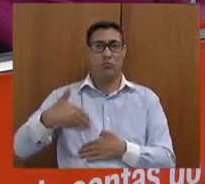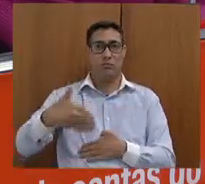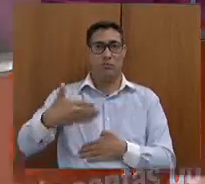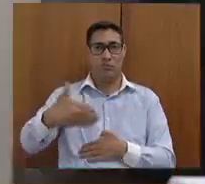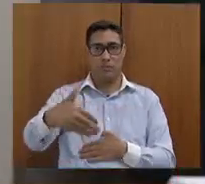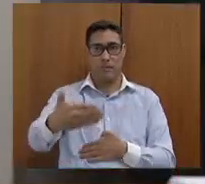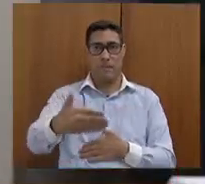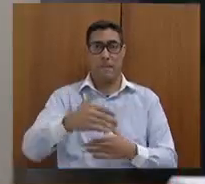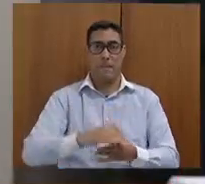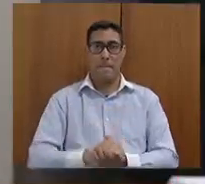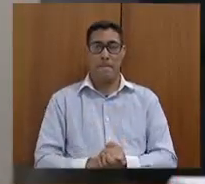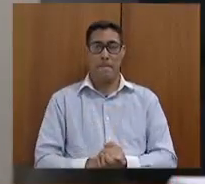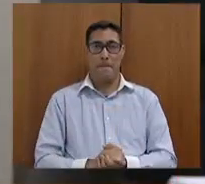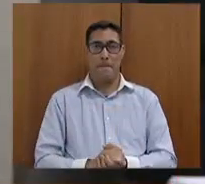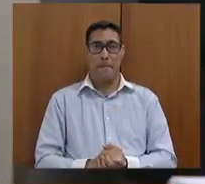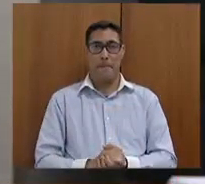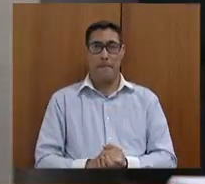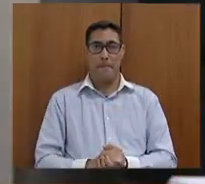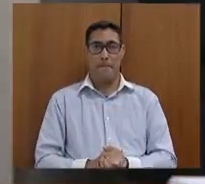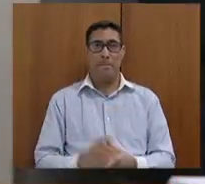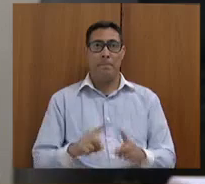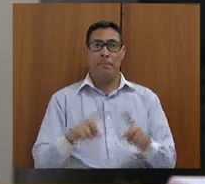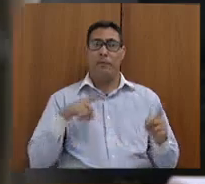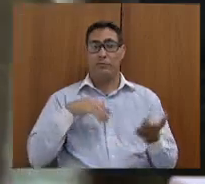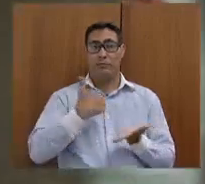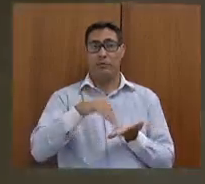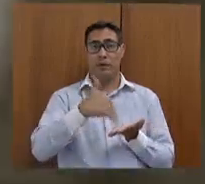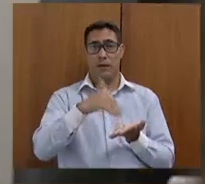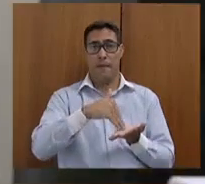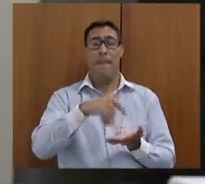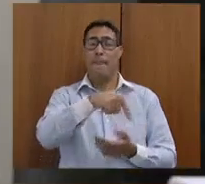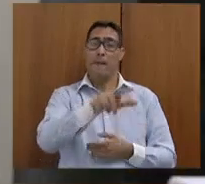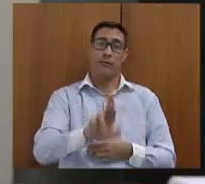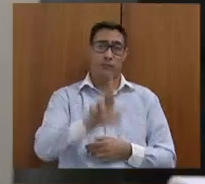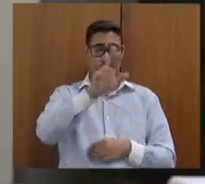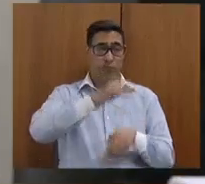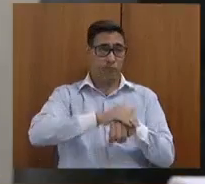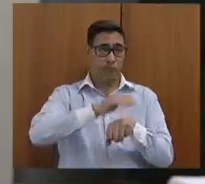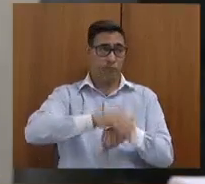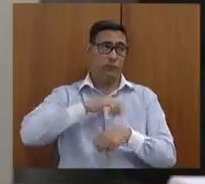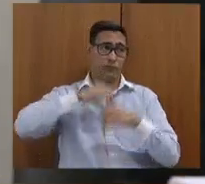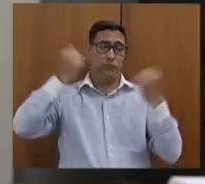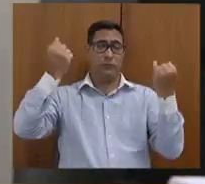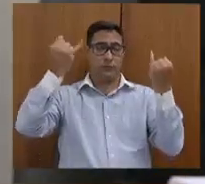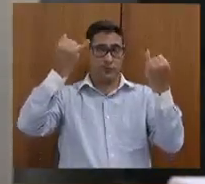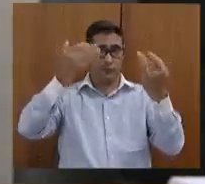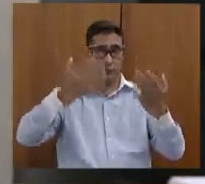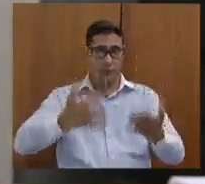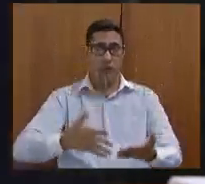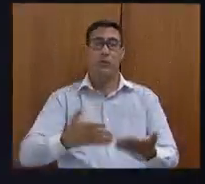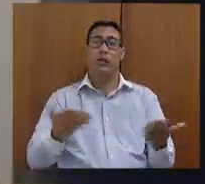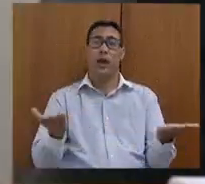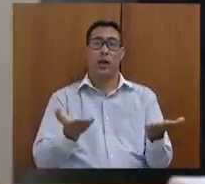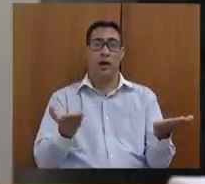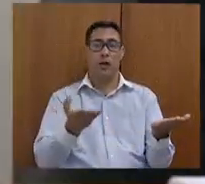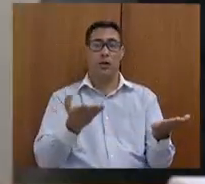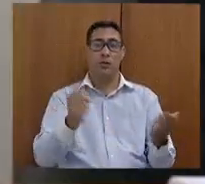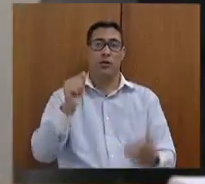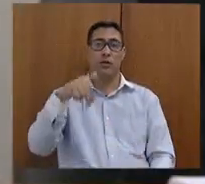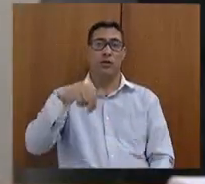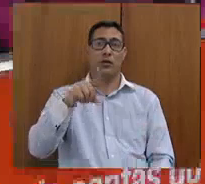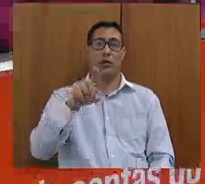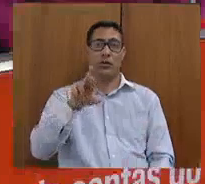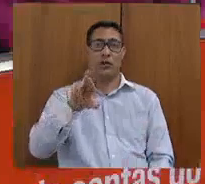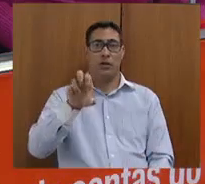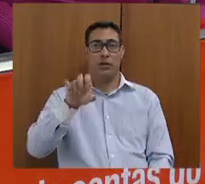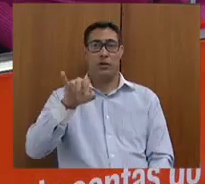celeridade então secretário com a palavra para trazer aí as respostas aos questionamentos da deputada Andréia de Jesus